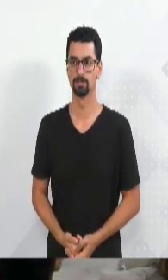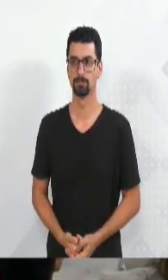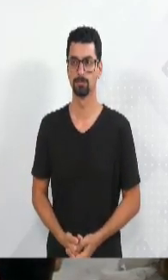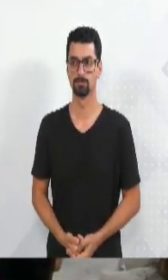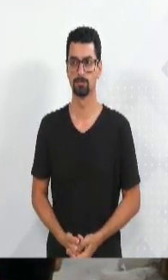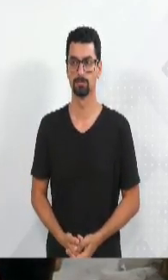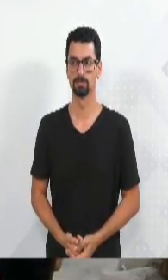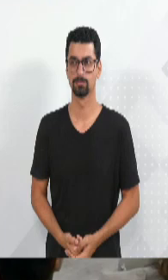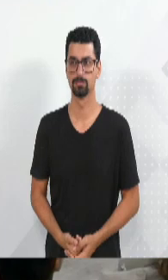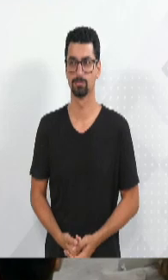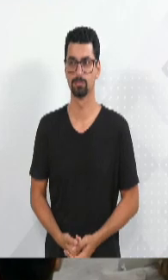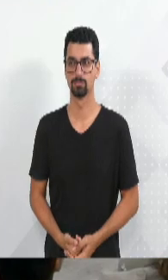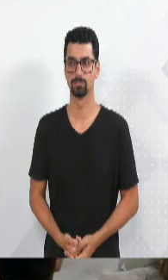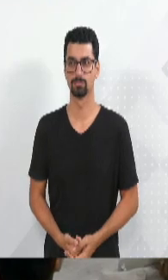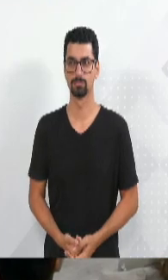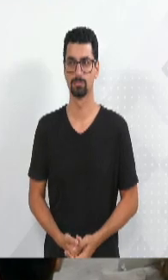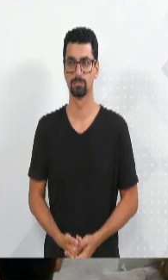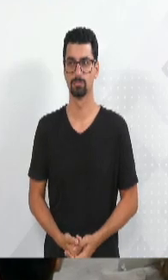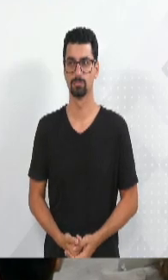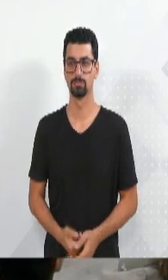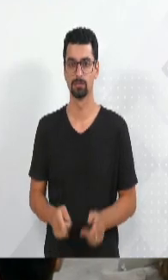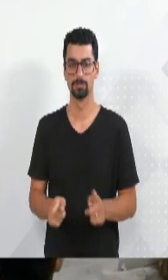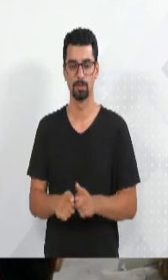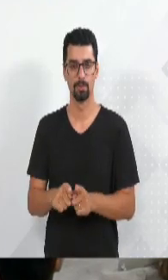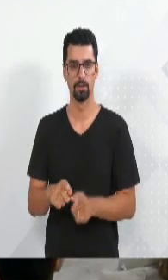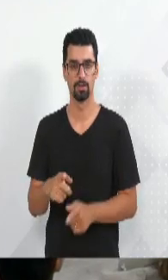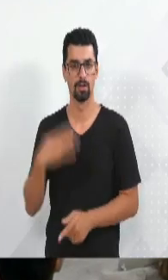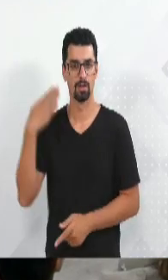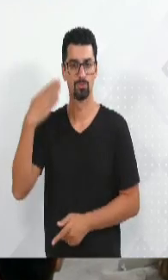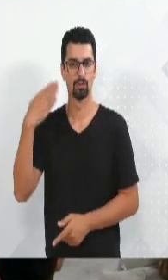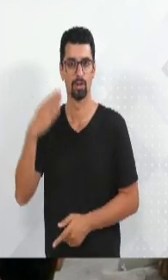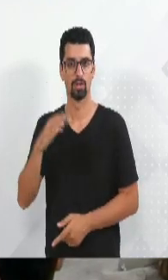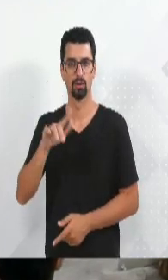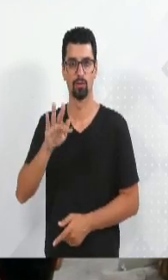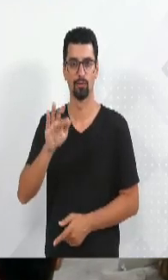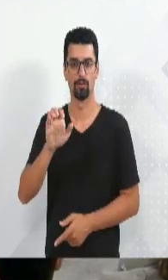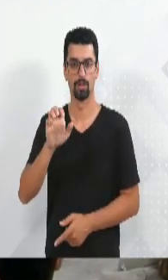inclusive o advogado Fernando Leite